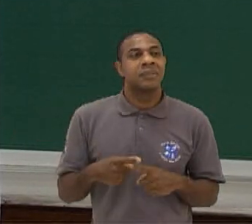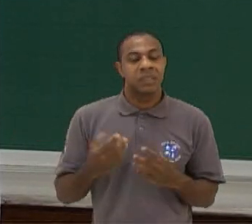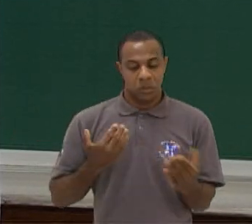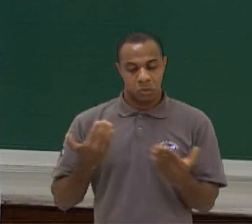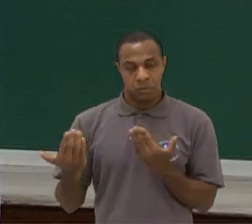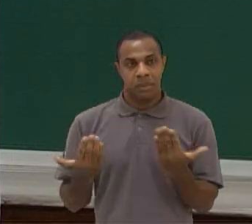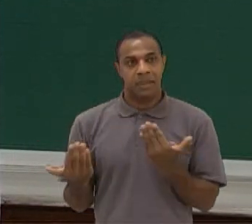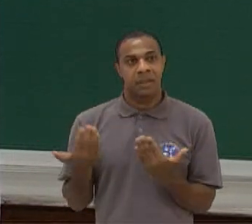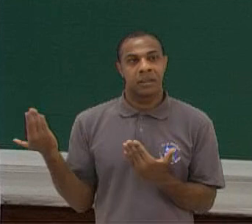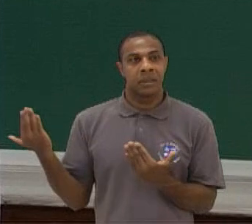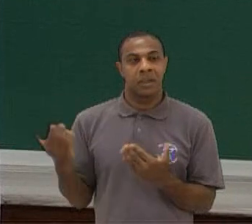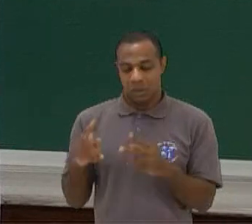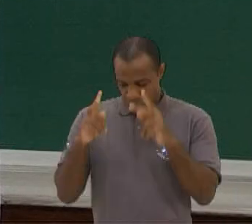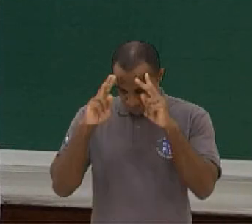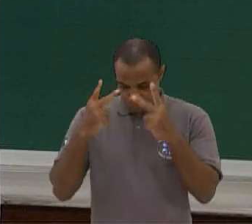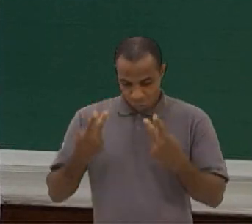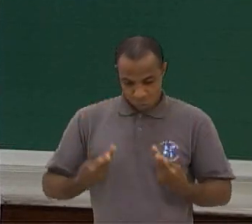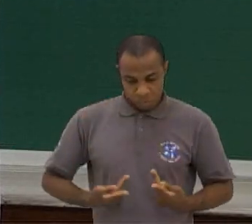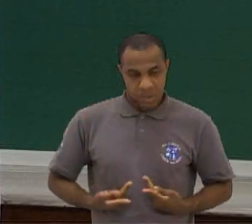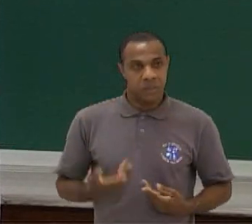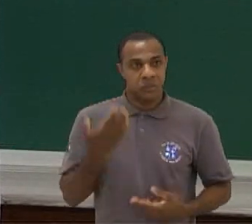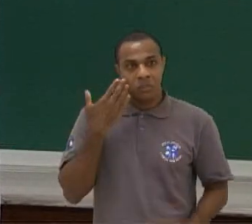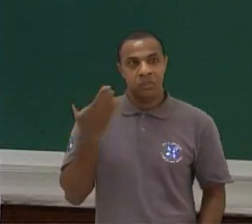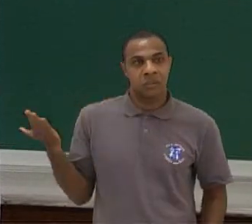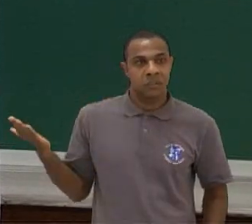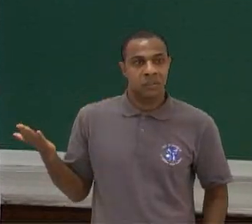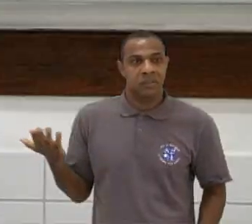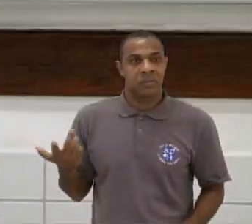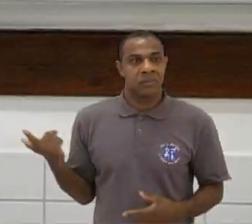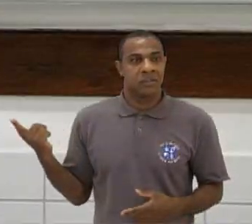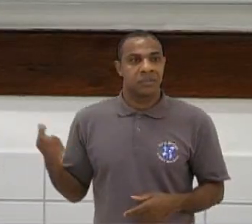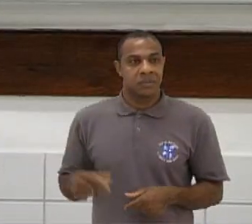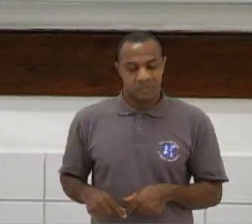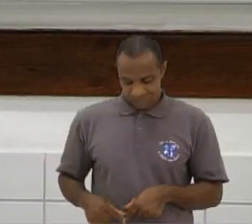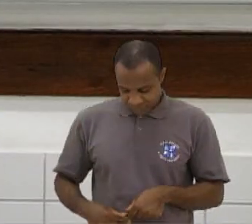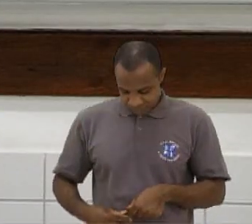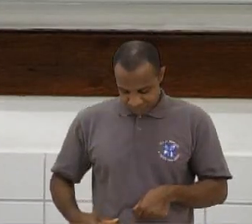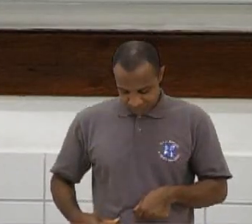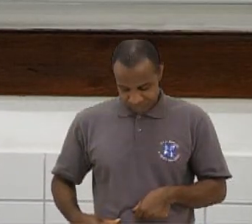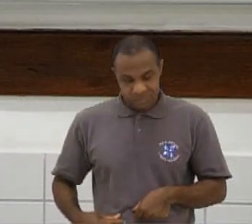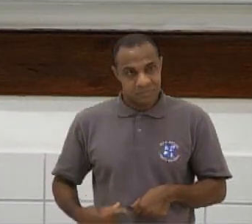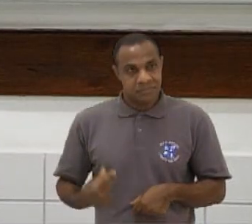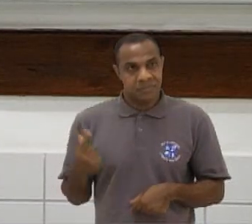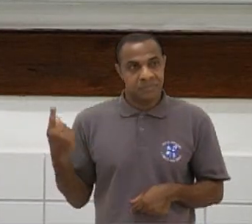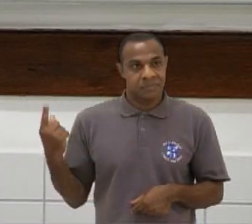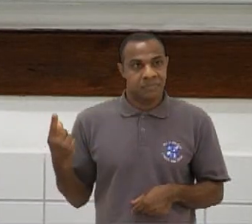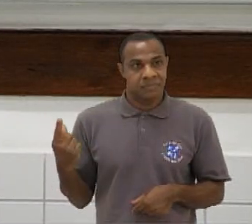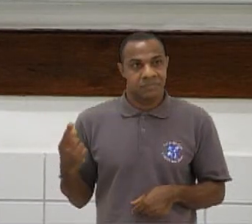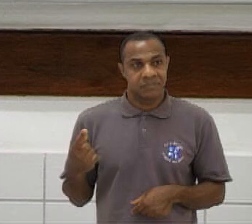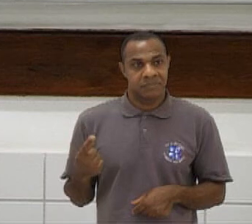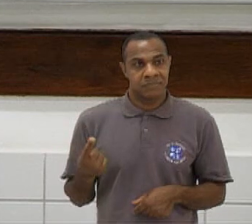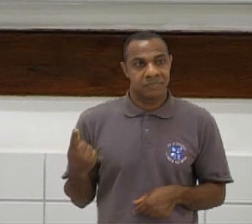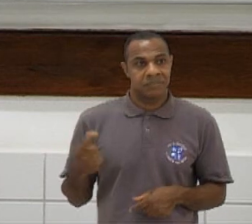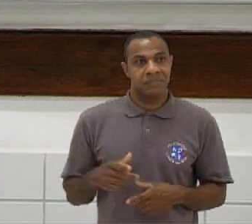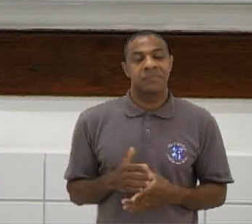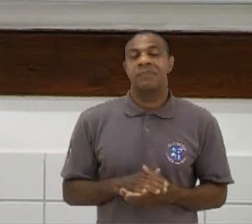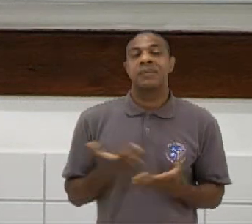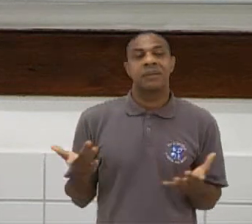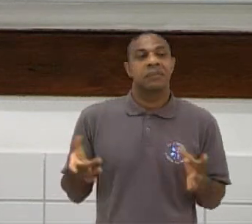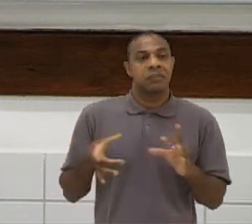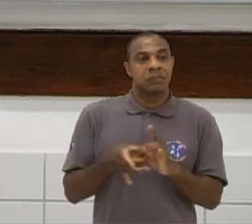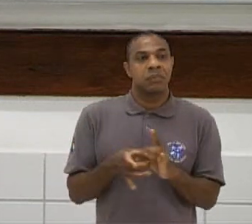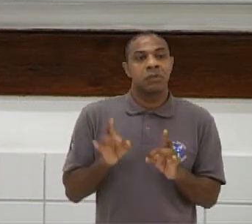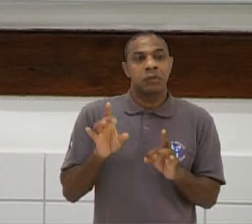aqui com o apêndice humano, ele é menor, o apêndice vermiforme. Porém, pessoal, estudos recentes demonstram que o apêndice não está só